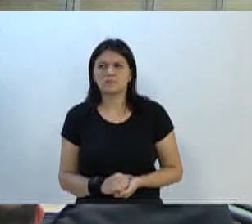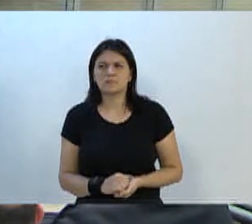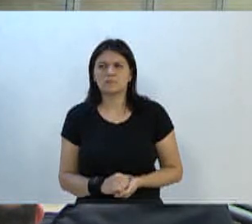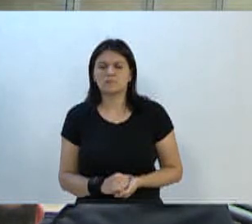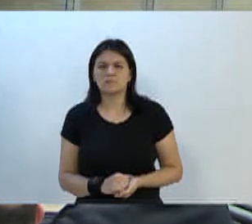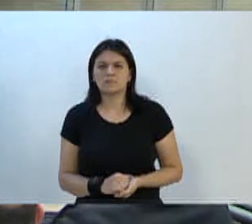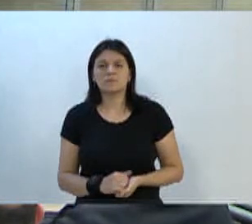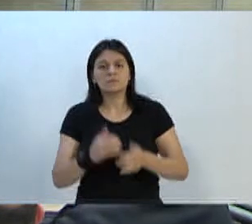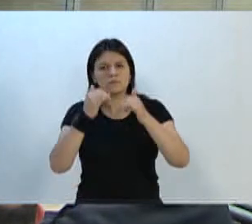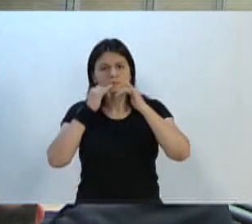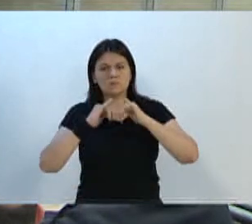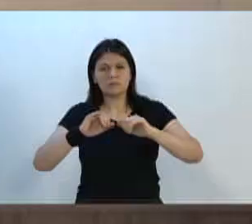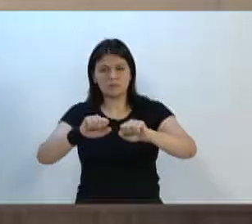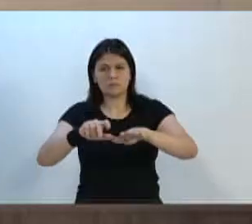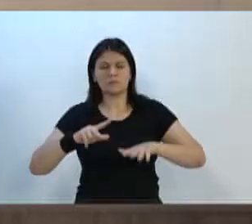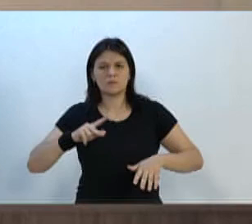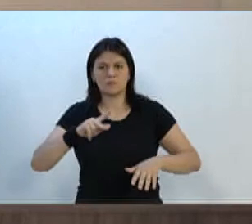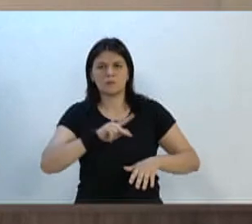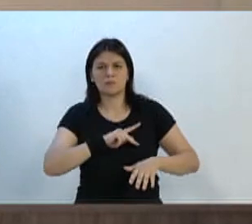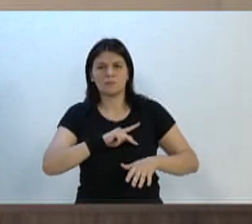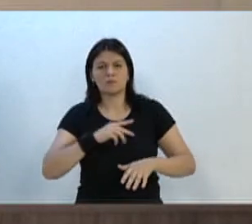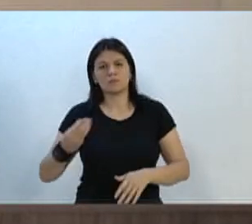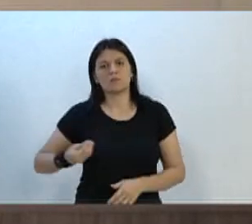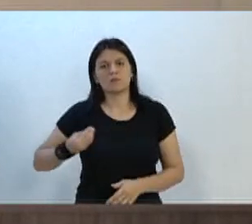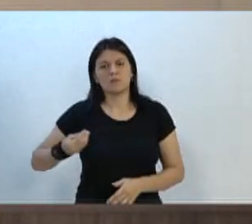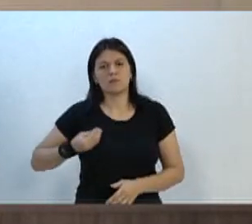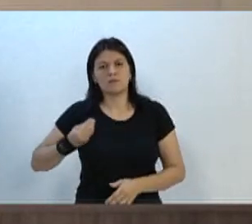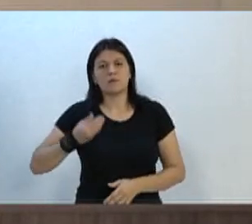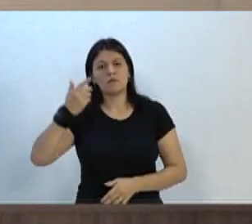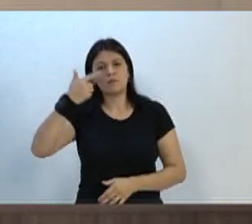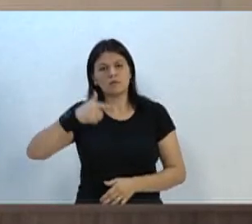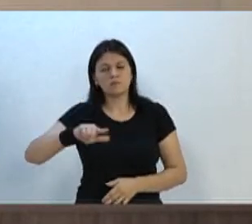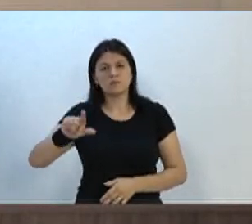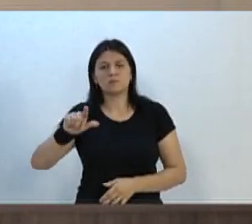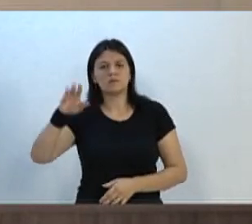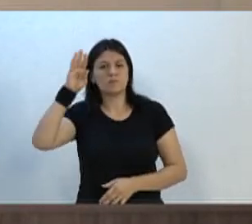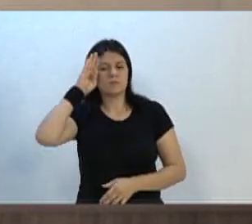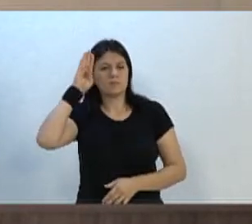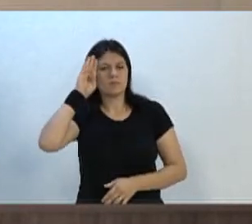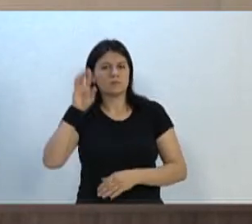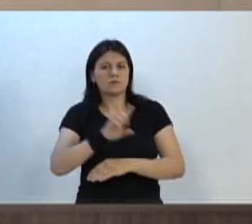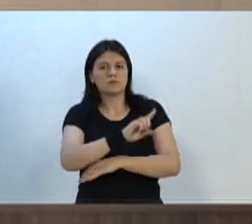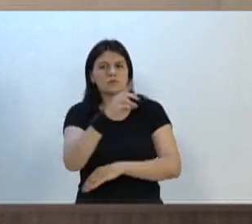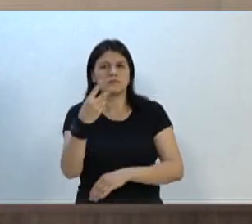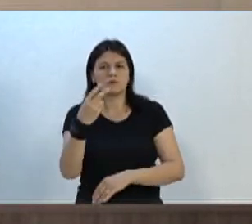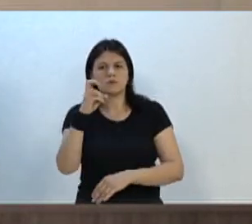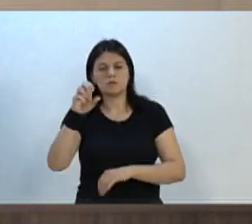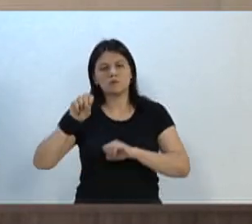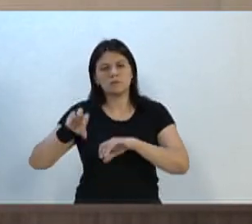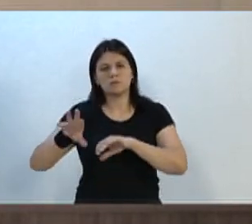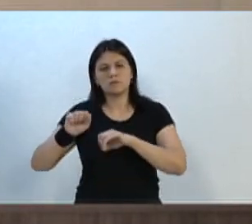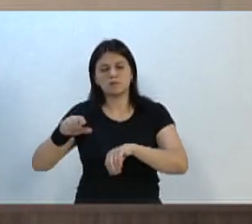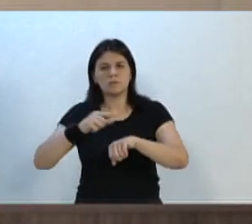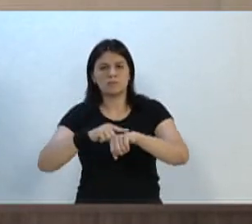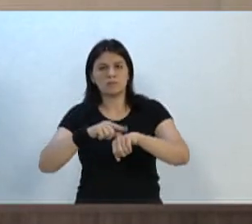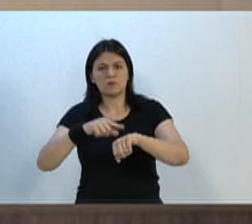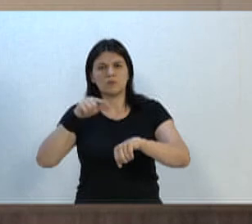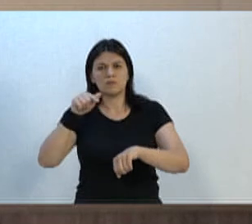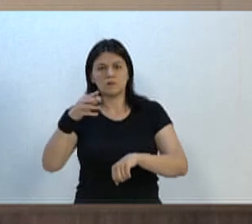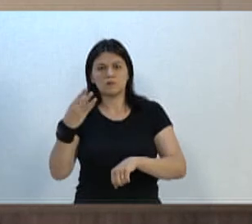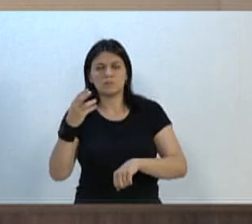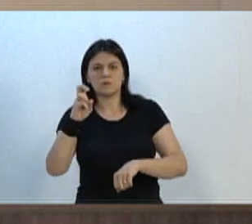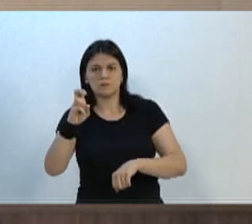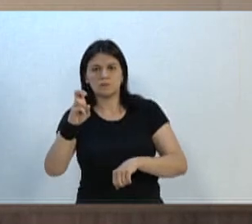Informo que essa audiência pública está sendo exibida ao vivo e será reprisada na próxima quarta-feira dia 25 de setembro às 19:45 horas